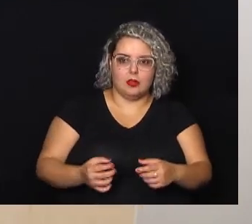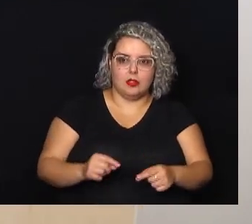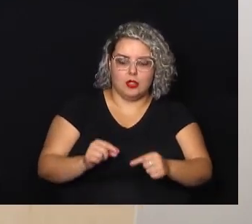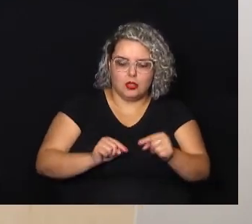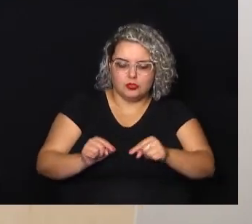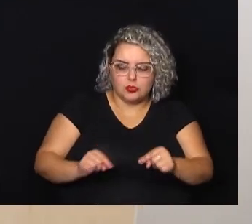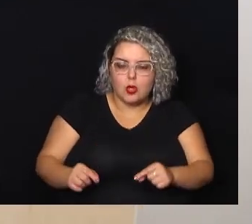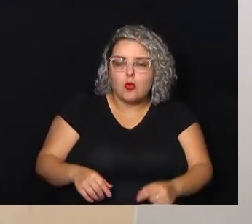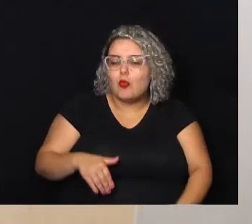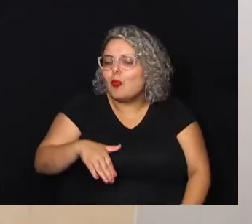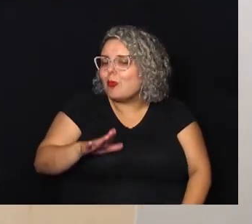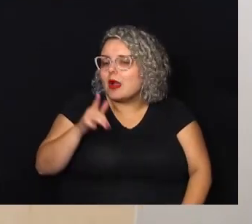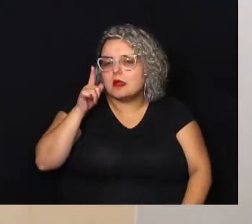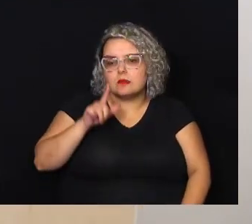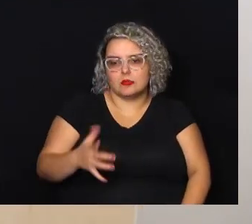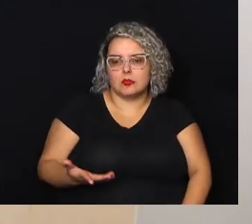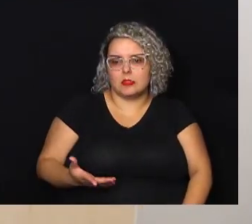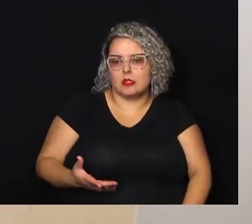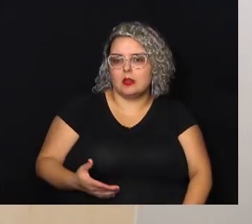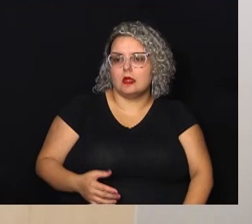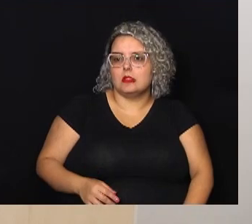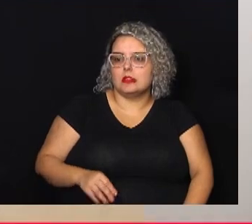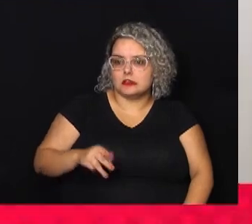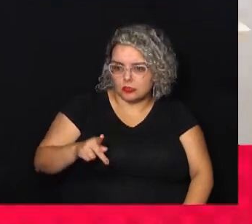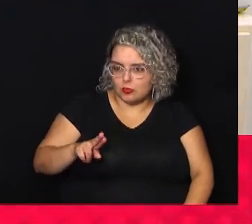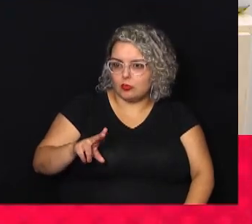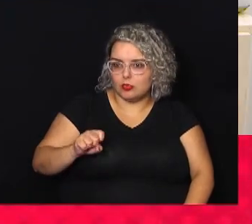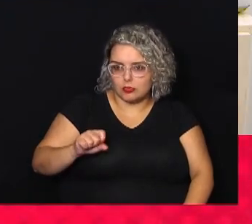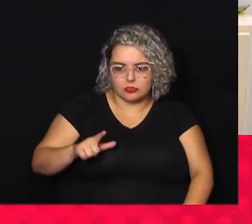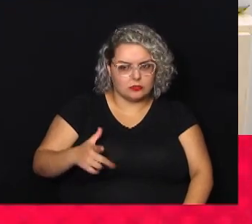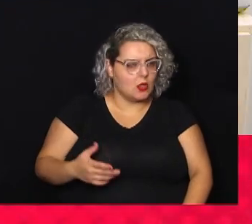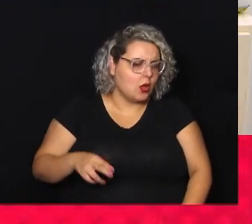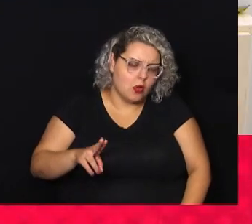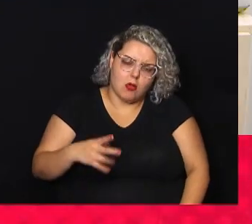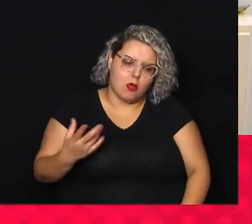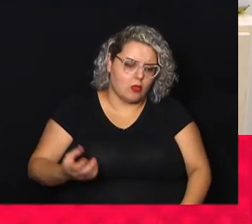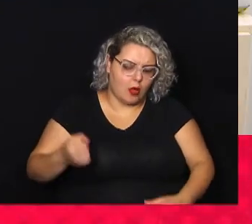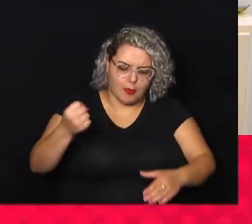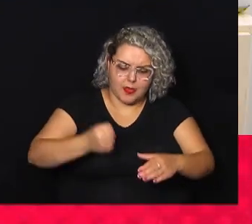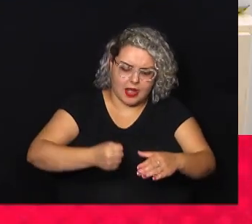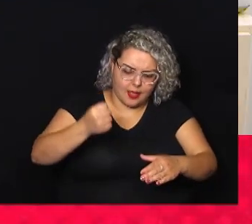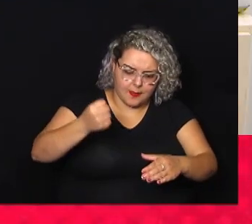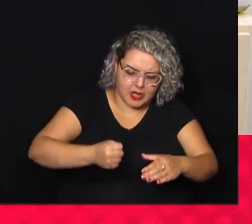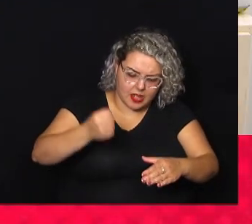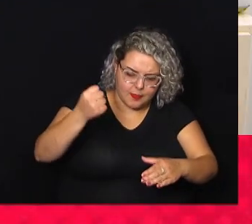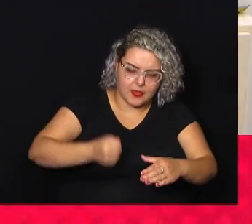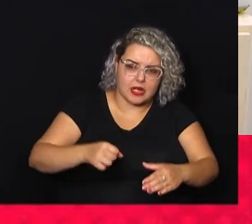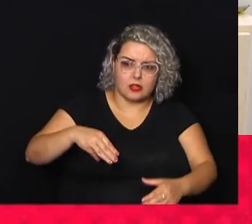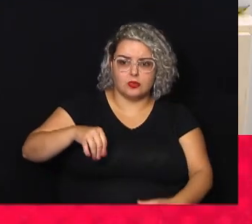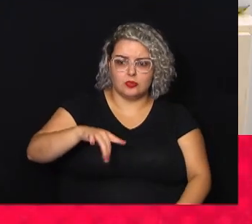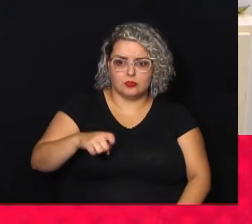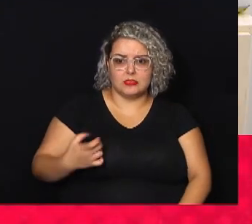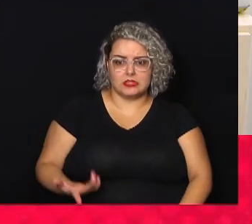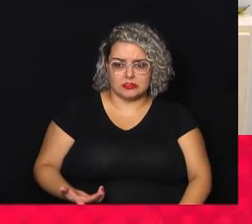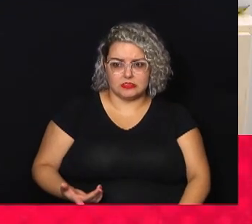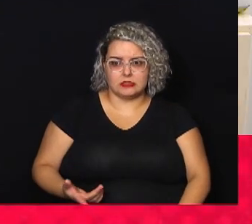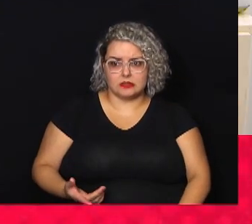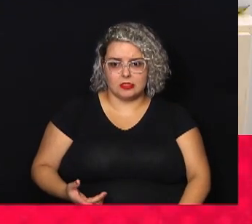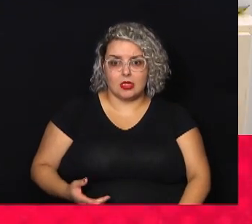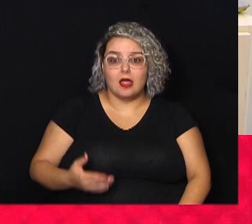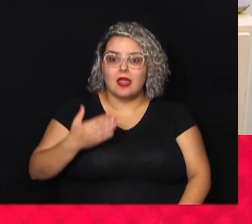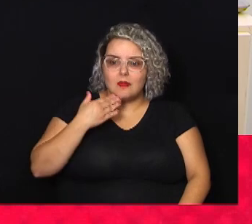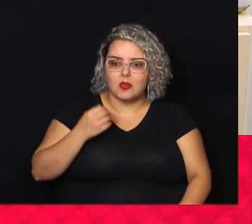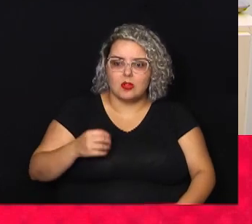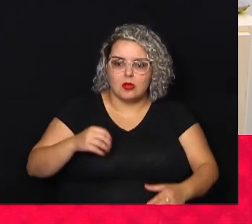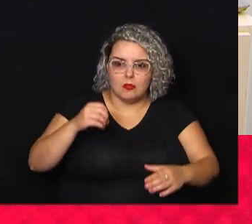vai pulsando até triturar o máximo que você conseguiu. Tem que ser no pulsar. Isso, no pulsar ou na velocidade.